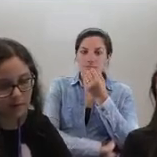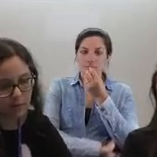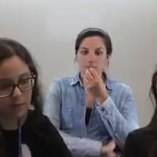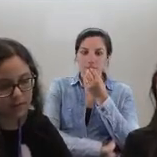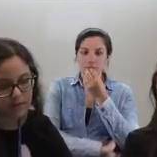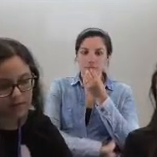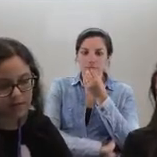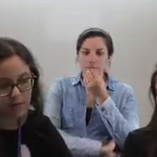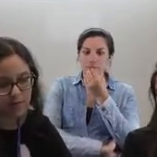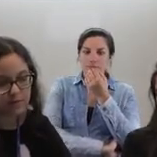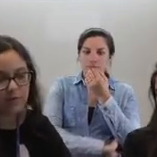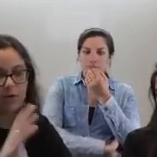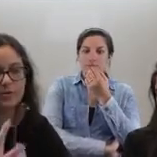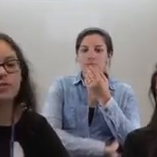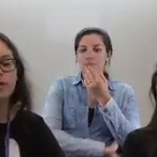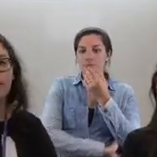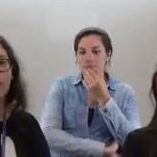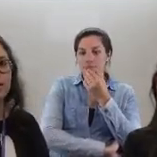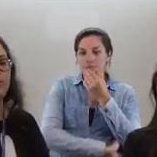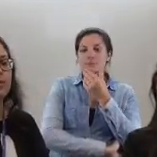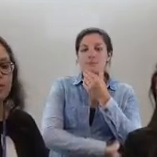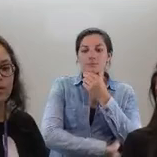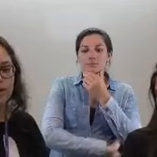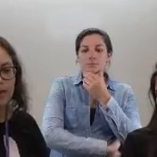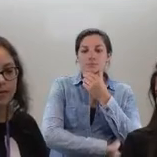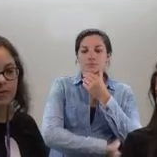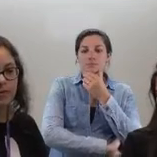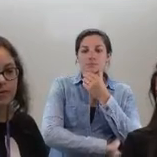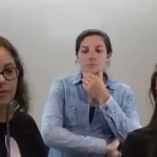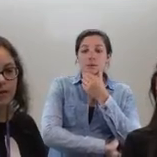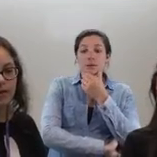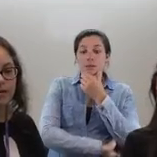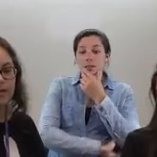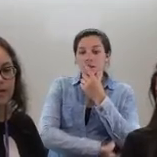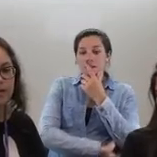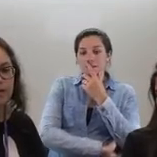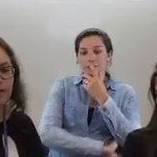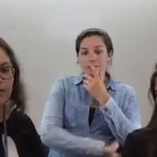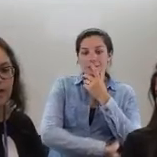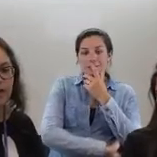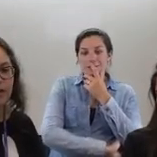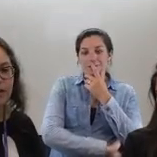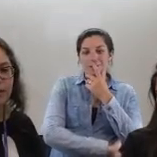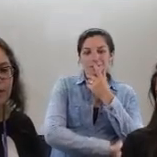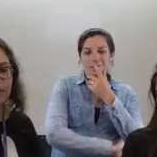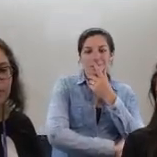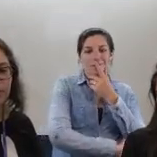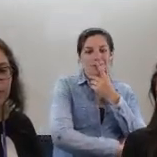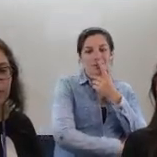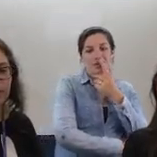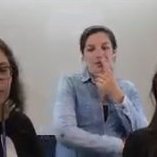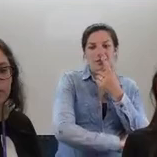Citar depois, quando vocês forem fazer algum trabalho acadêmico. Aí vocês vão salvar e aí vai ficar ali